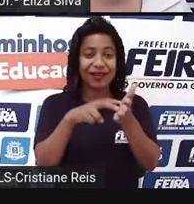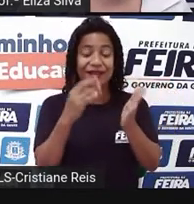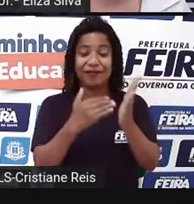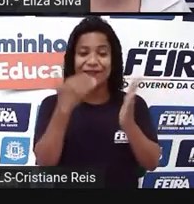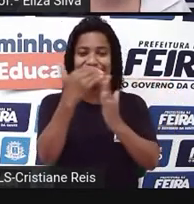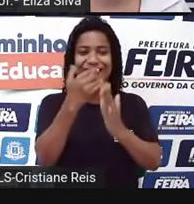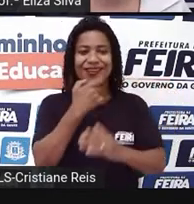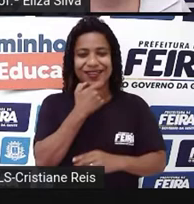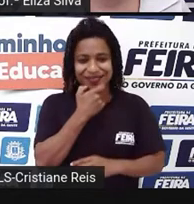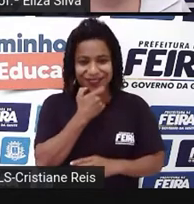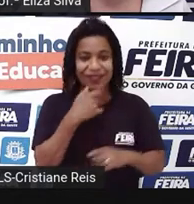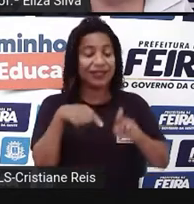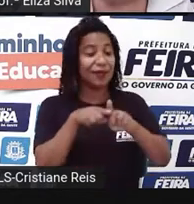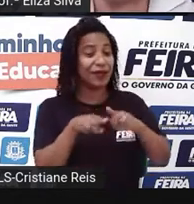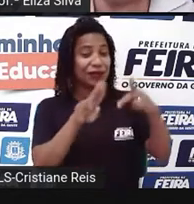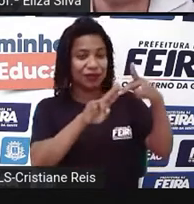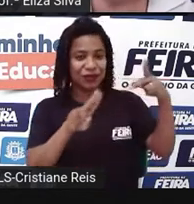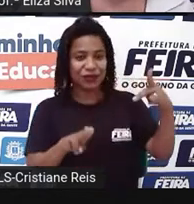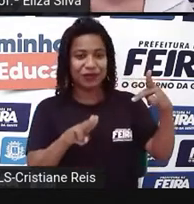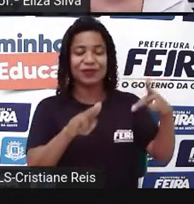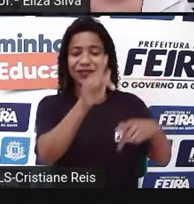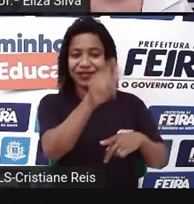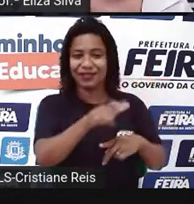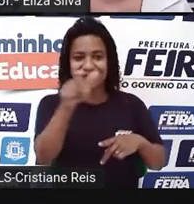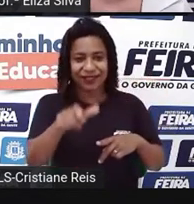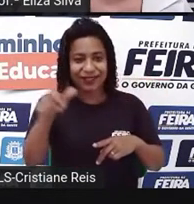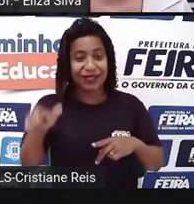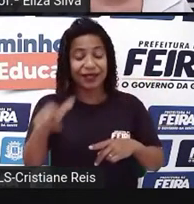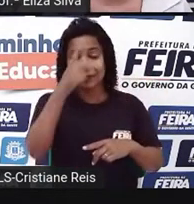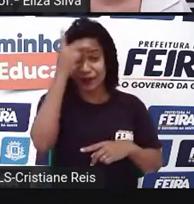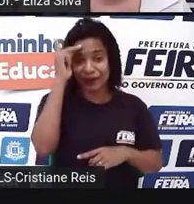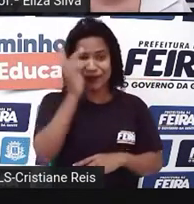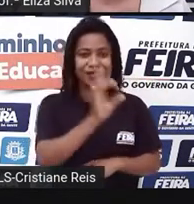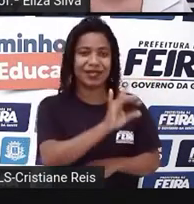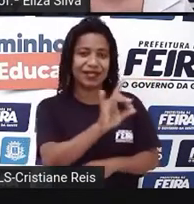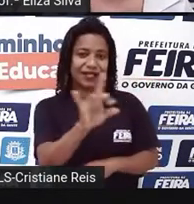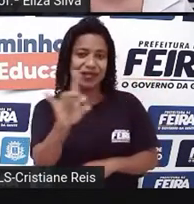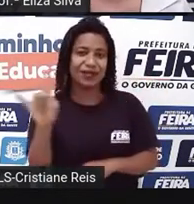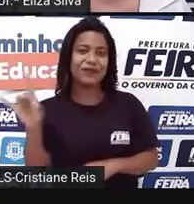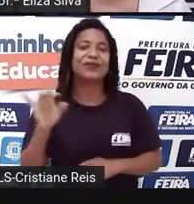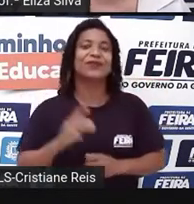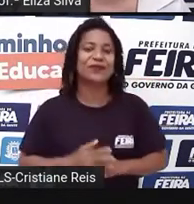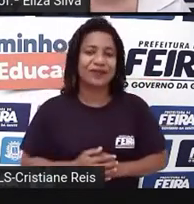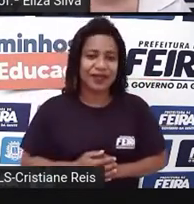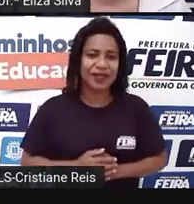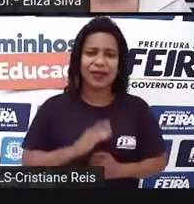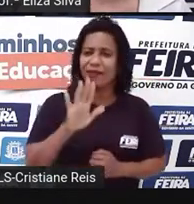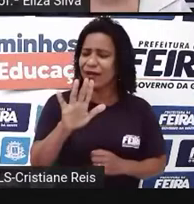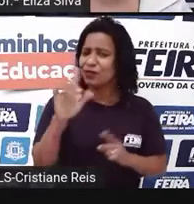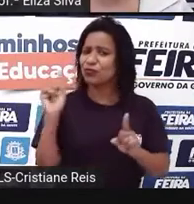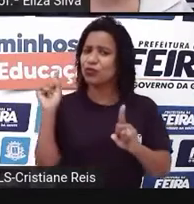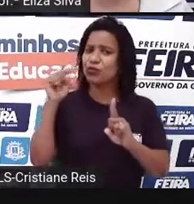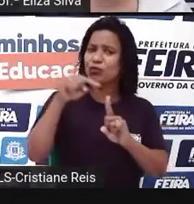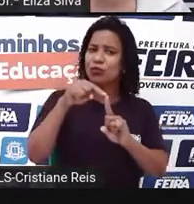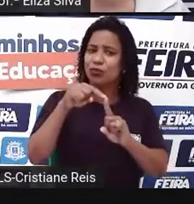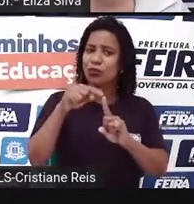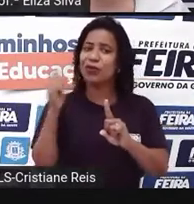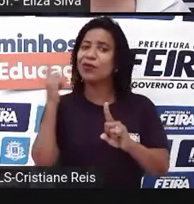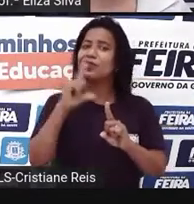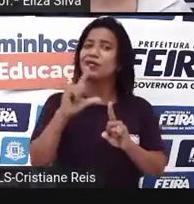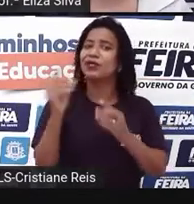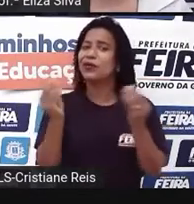para indicar pessoas. Mas esses objetivos serão alcançados a partir desse